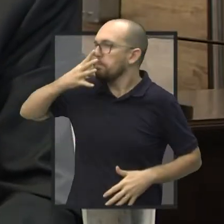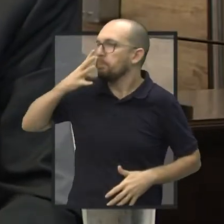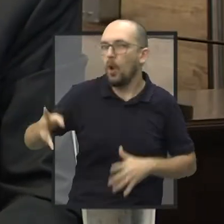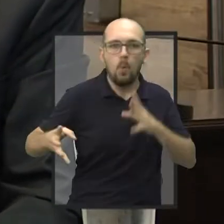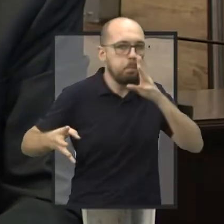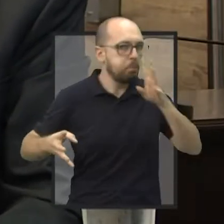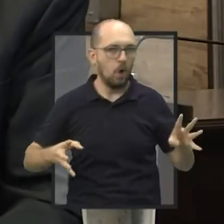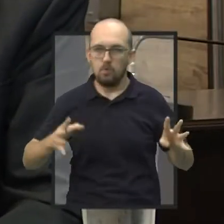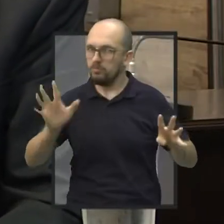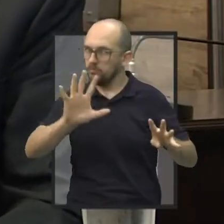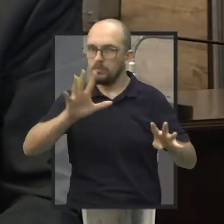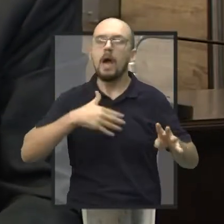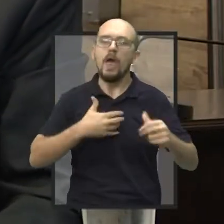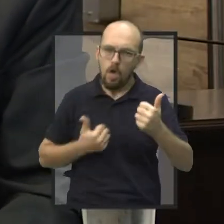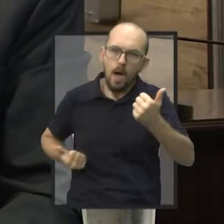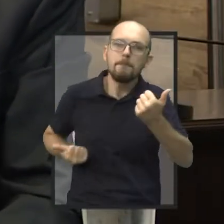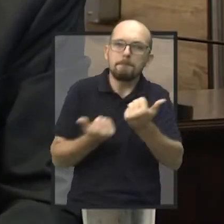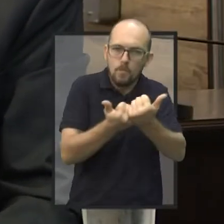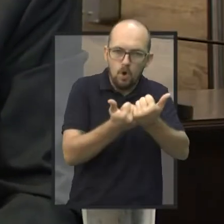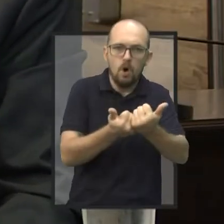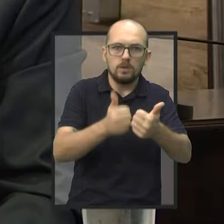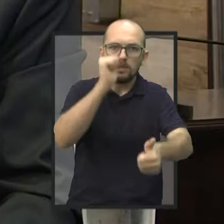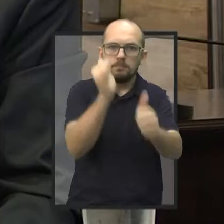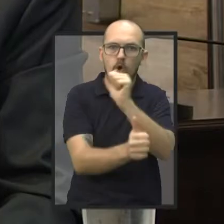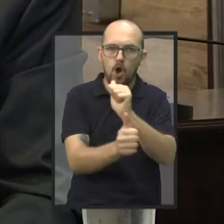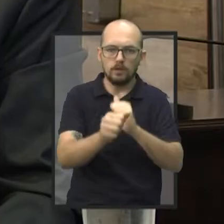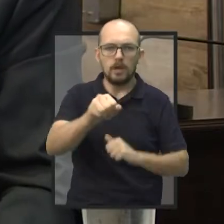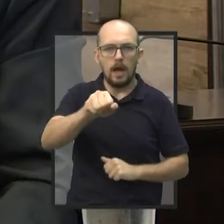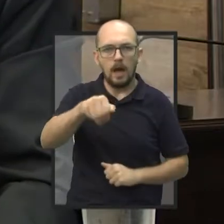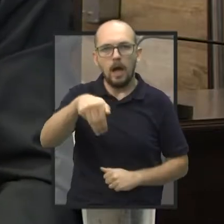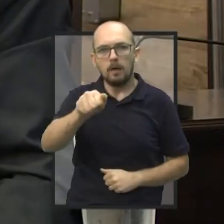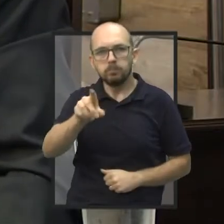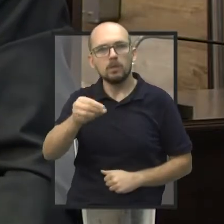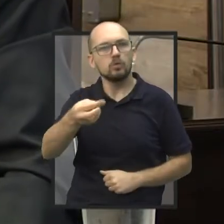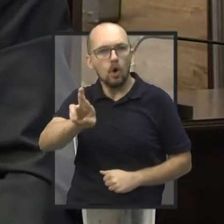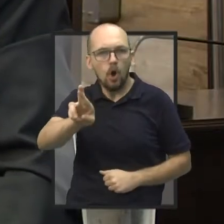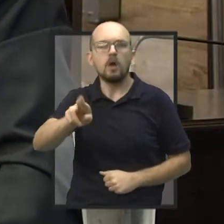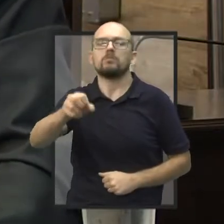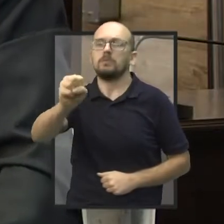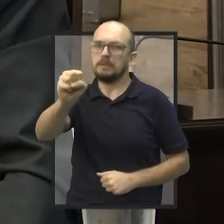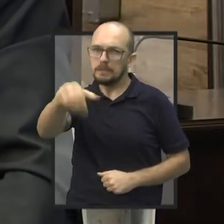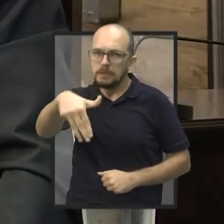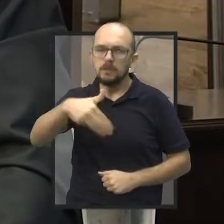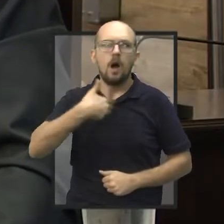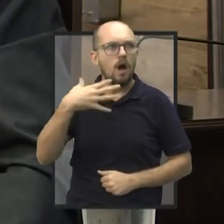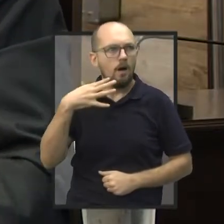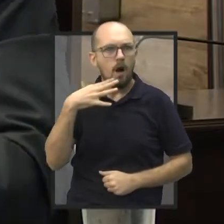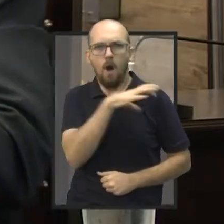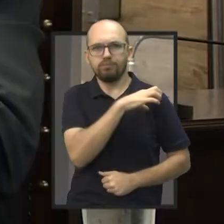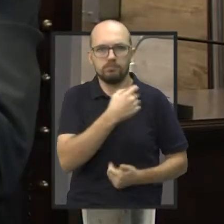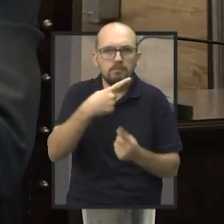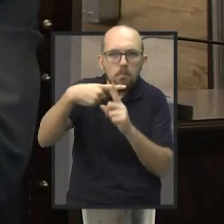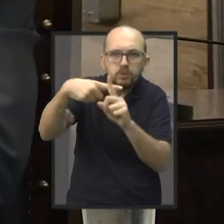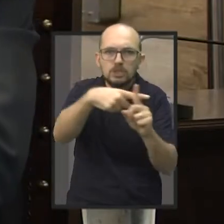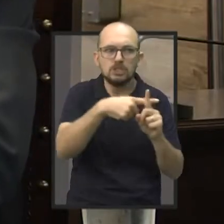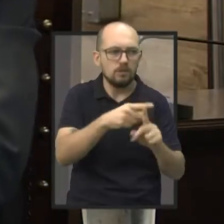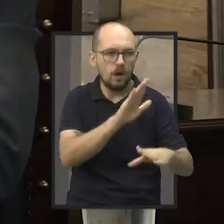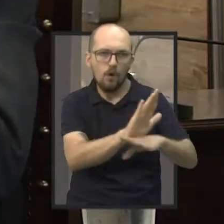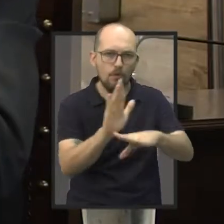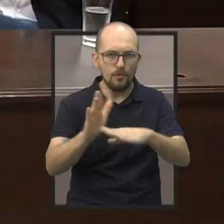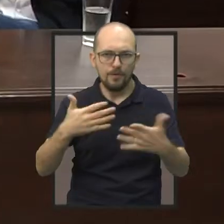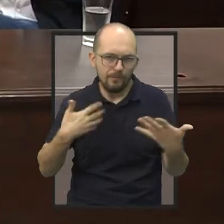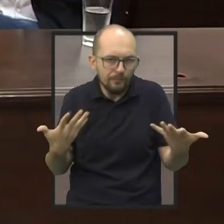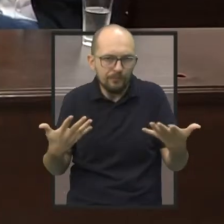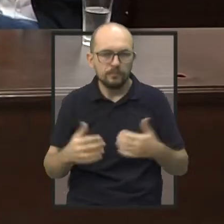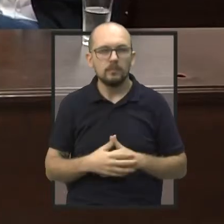favorável ao esporte amador, sobretudo porque o esporte, pelas coisas óbvias, positivas que o esporte proporciona.